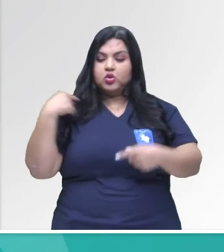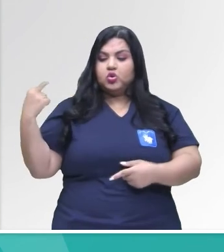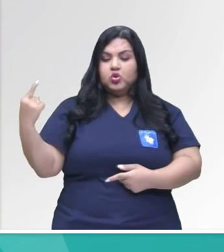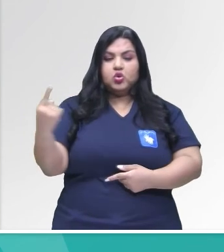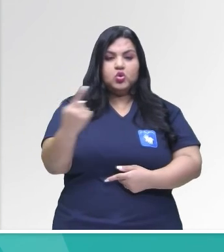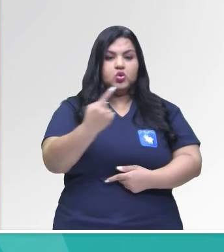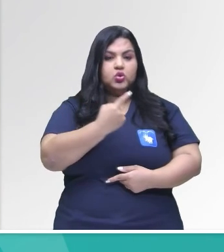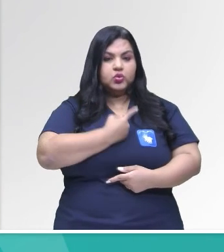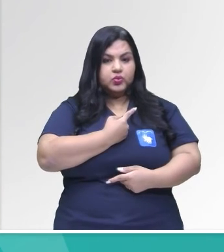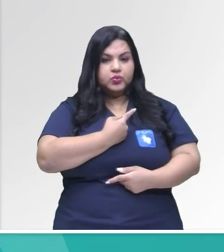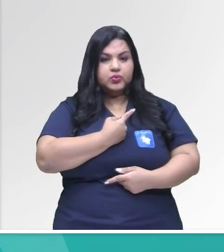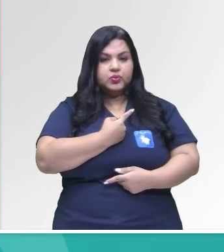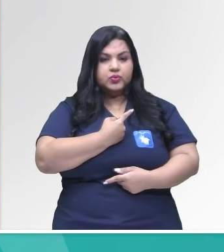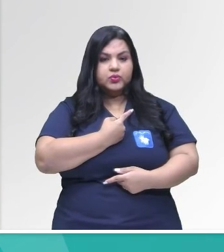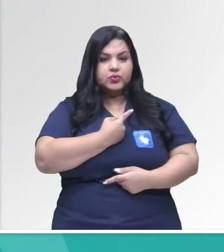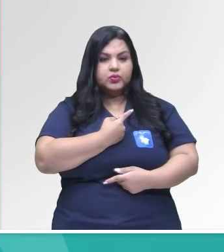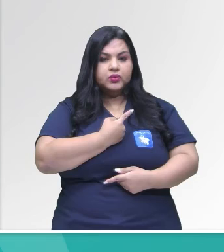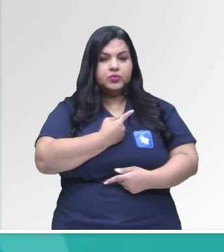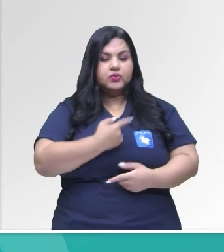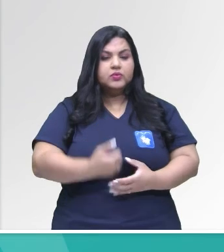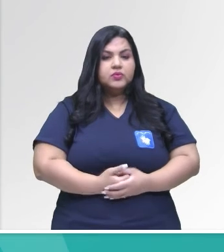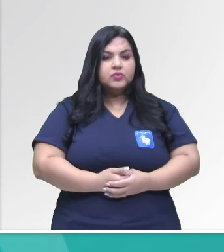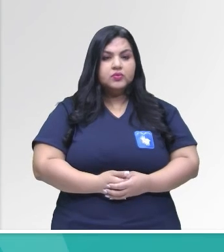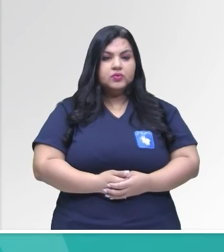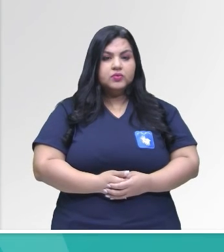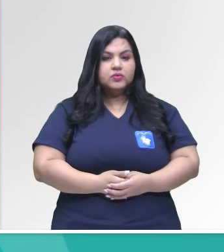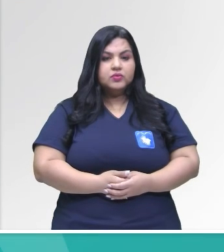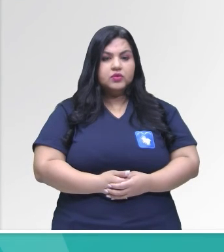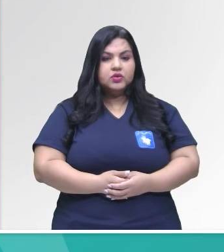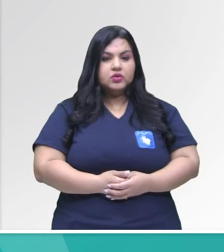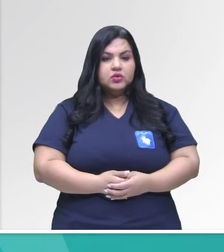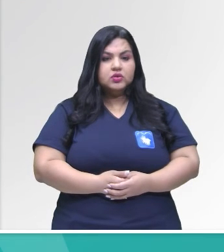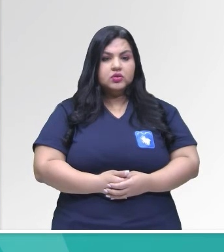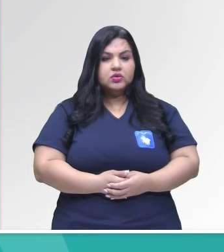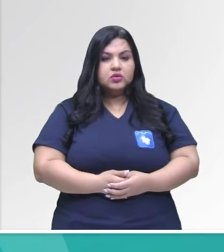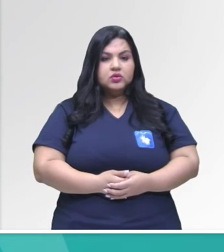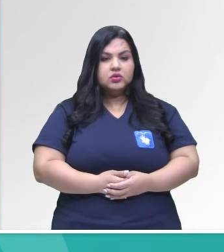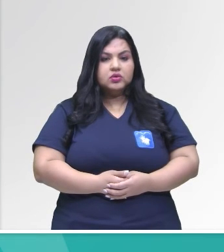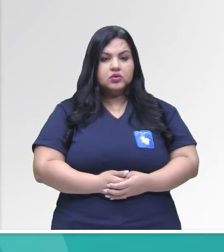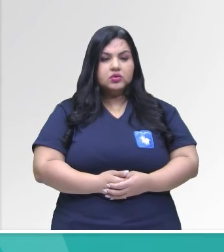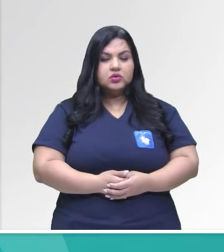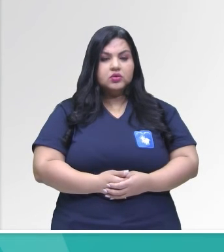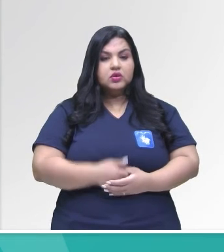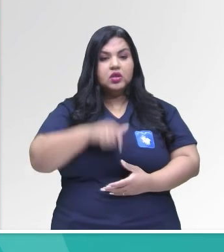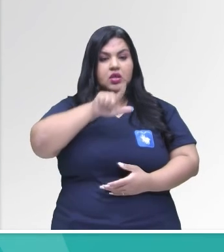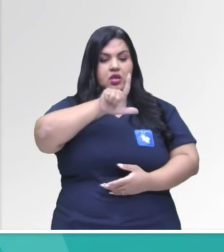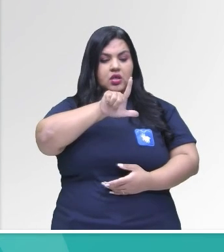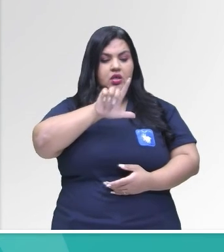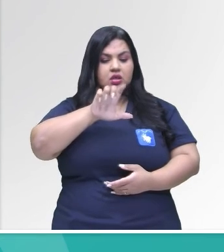nós. Left é o particípio do verbo live.